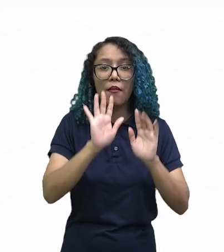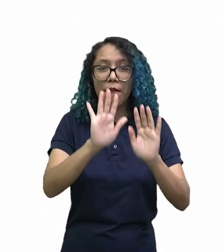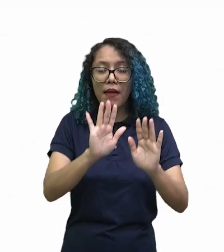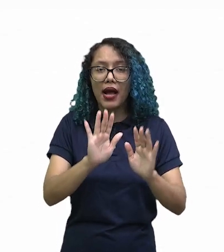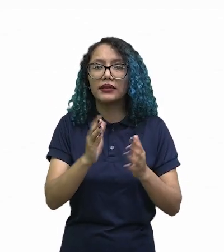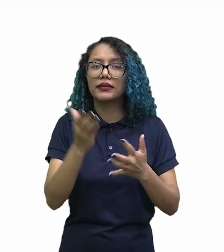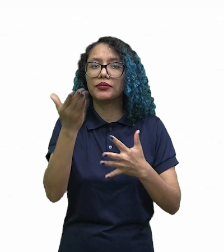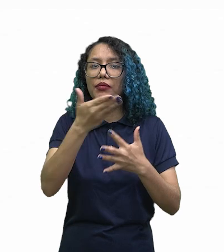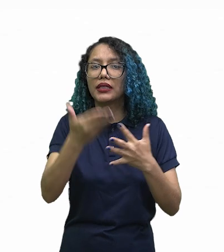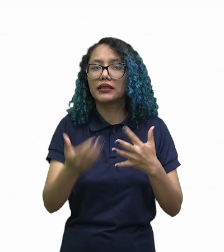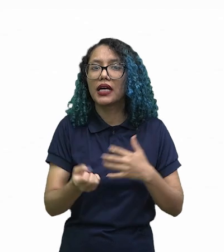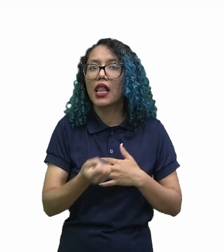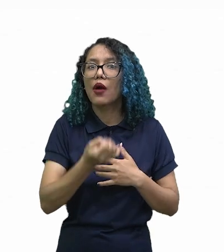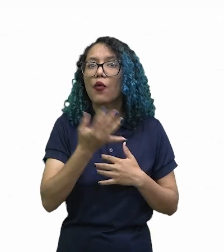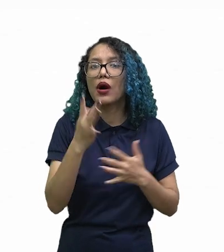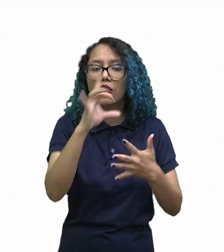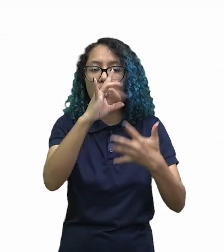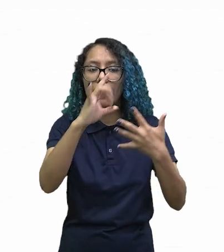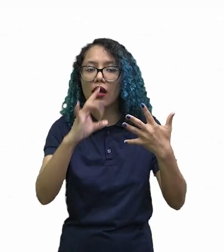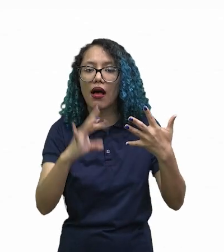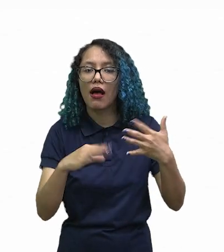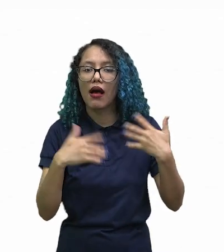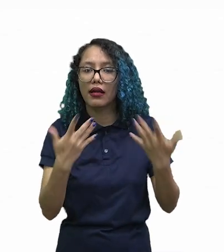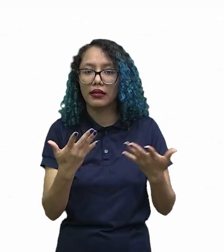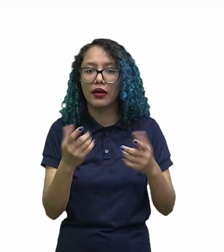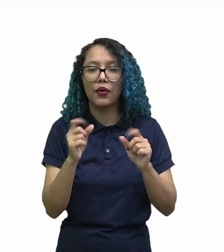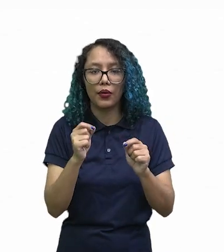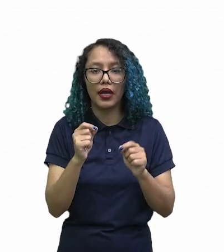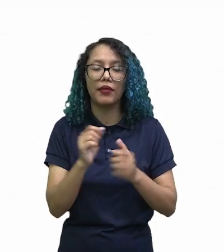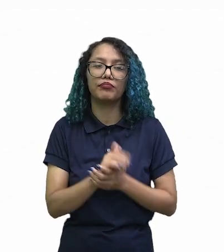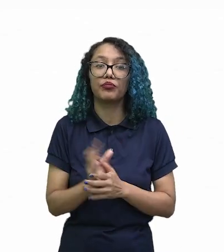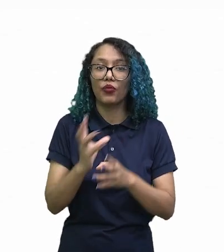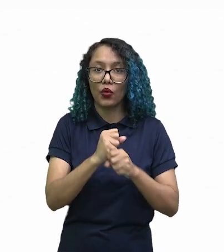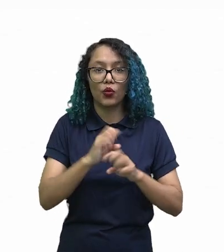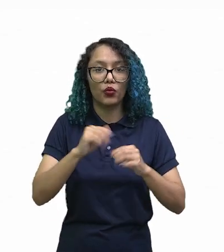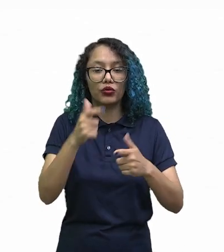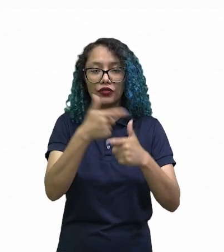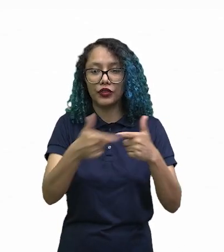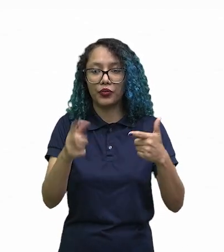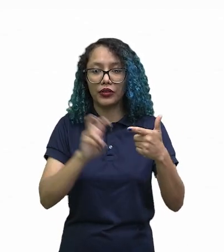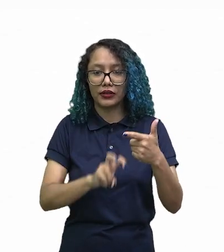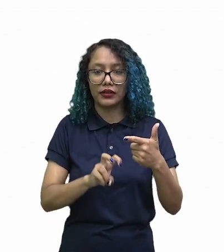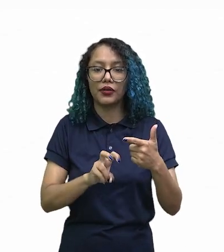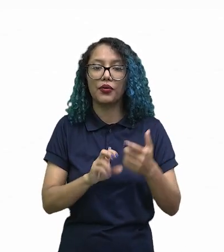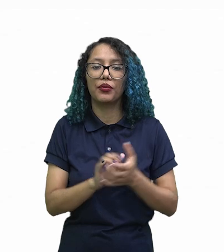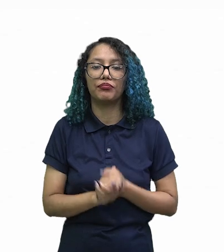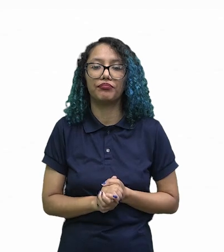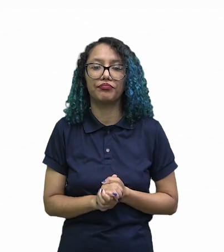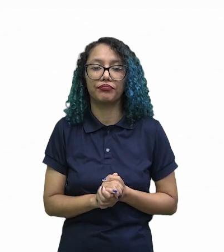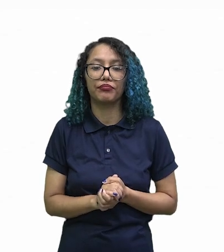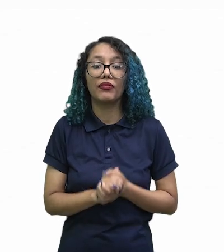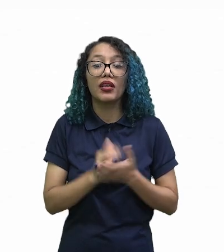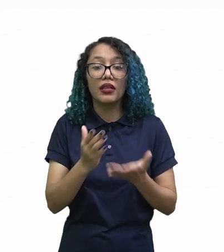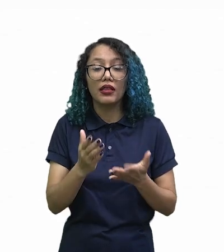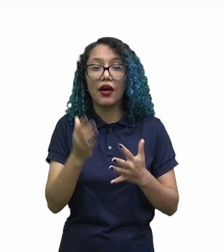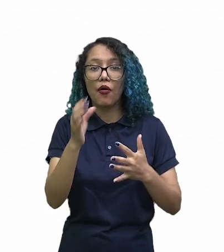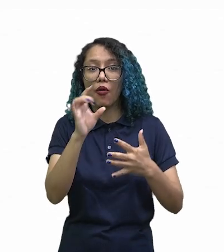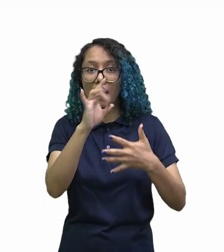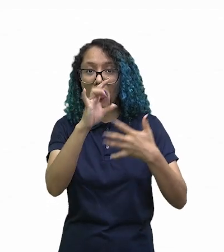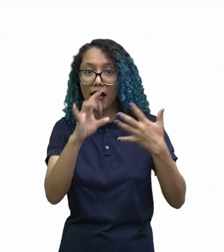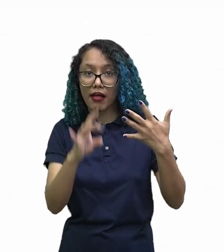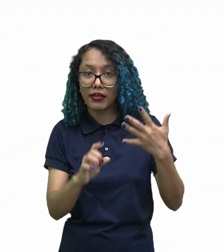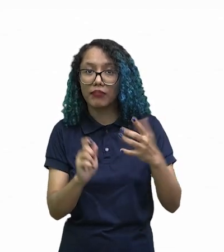parcela, você vai pegar ali o valor total, inicial, mais os juros, e vai dividir por 5, onde ela vai ter um valor ali de R$